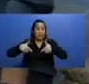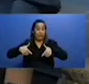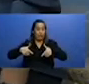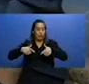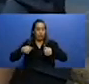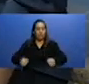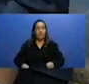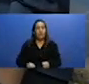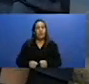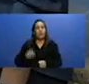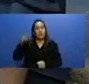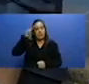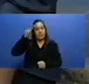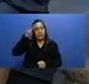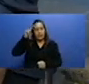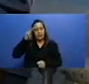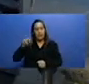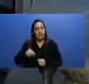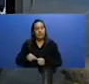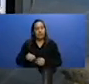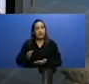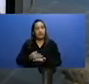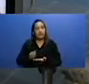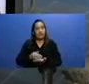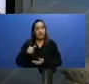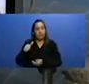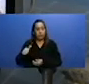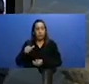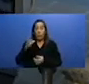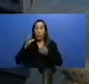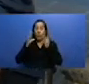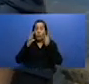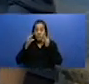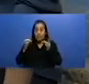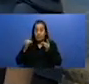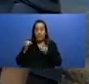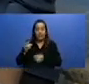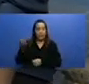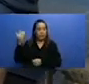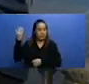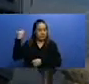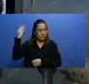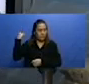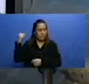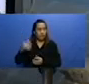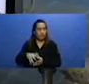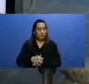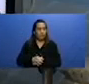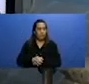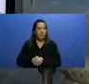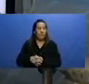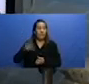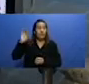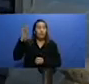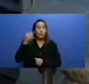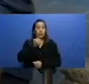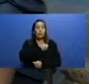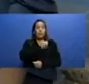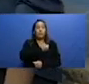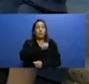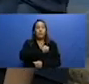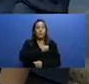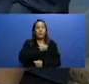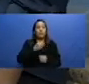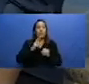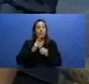do quadrado mágico do caderno 1? Agora observe este antigo quadrado mágico. Descubra os números